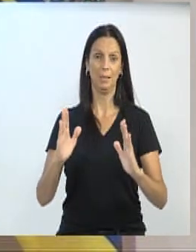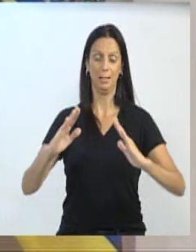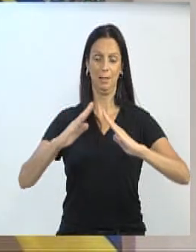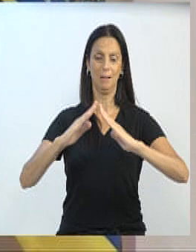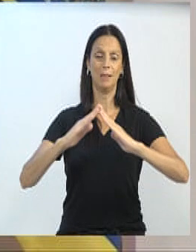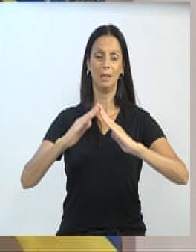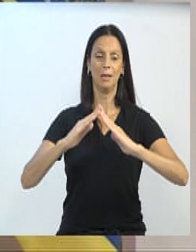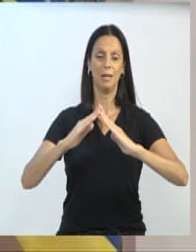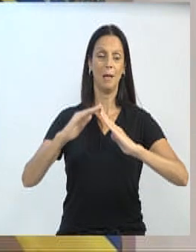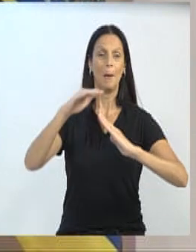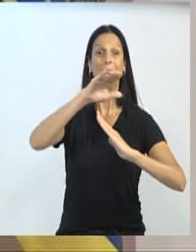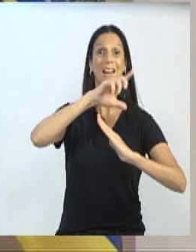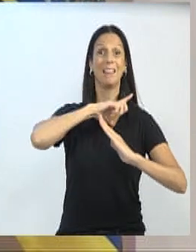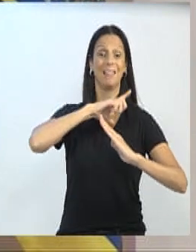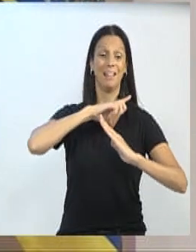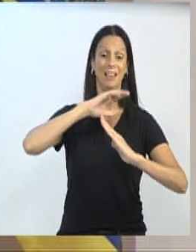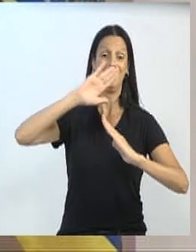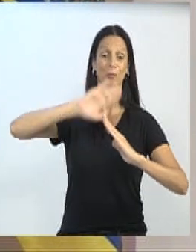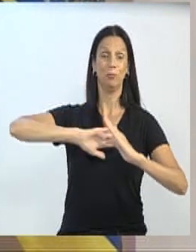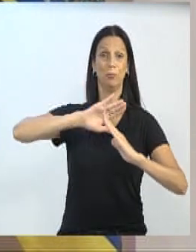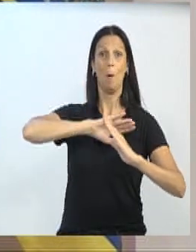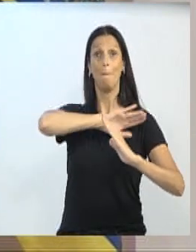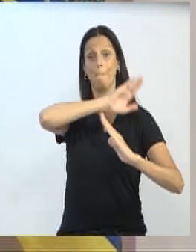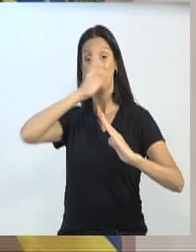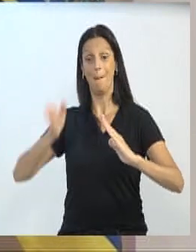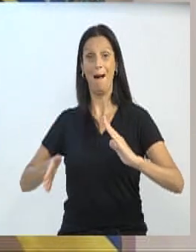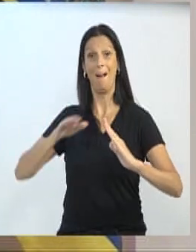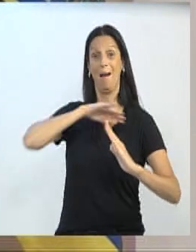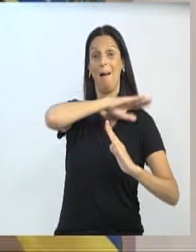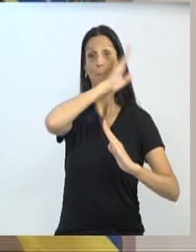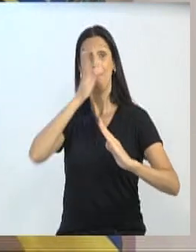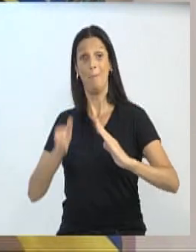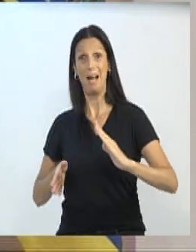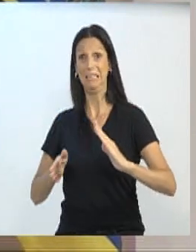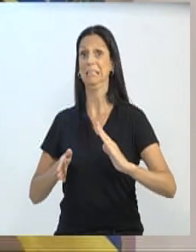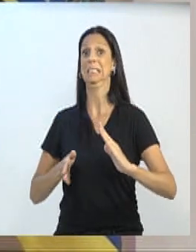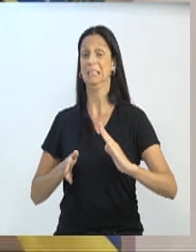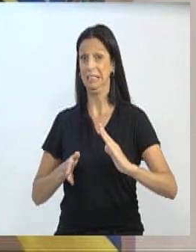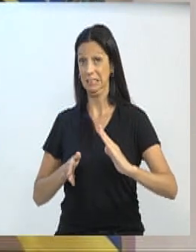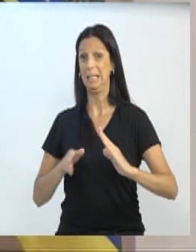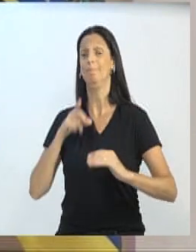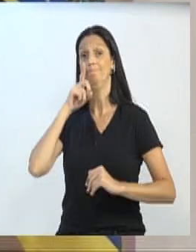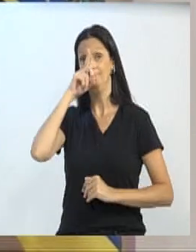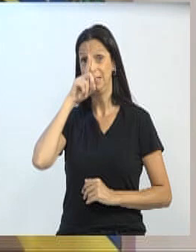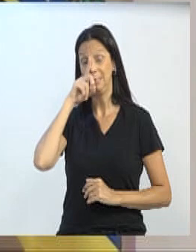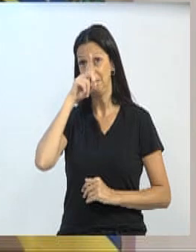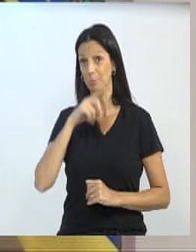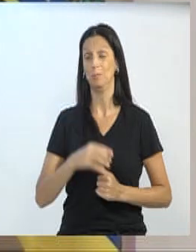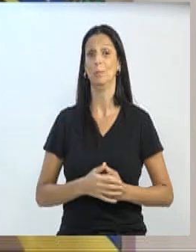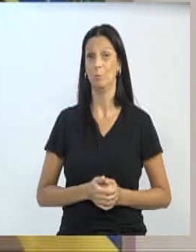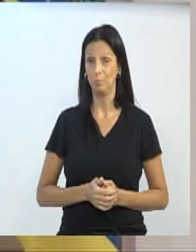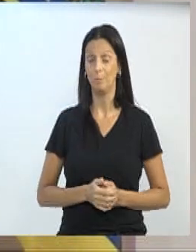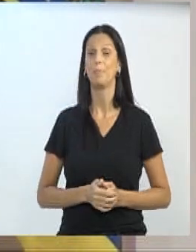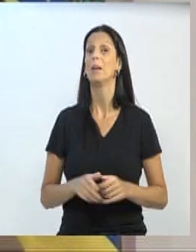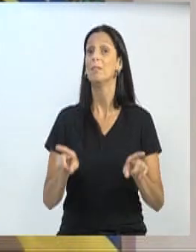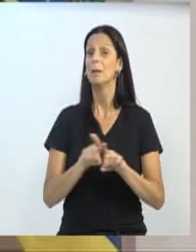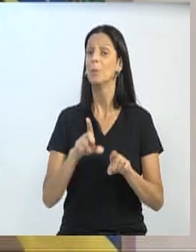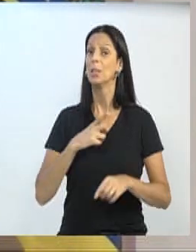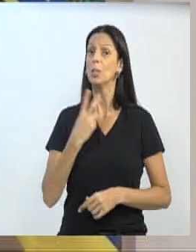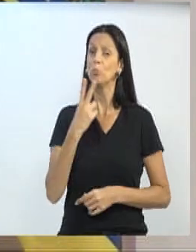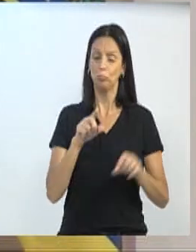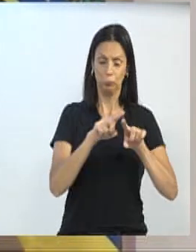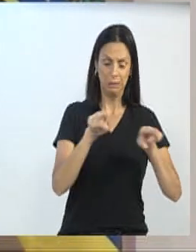várias vezes vereadora Ângela sobre aquele barranco Inclusive tem duas salas ali extremamente importantes que poderiam ser usado para comunidade